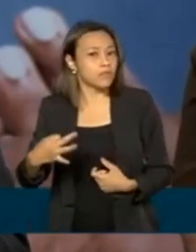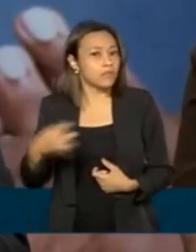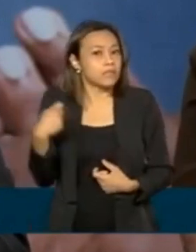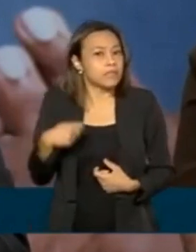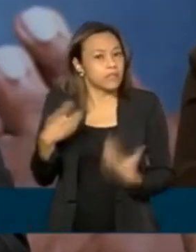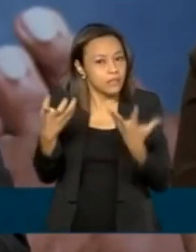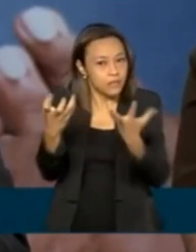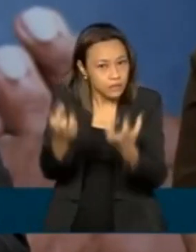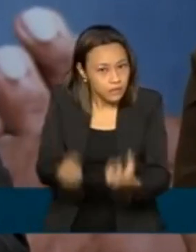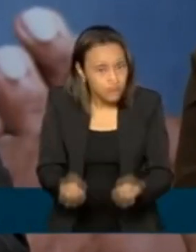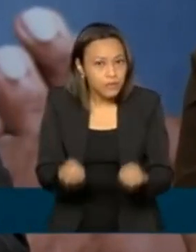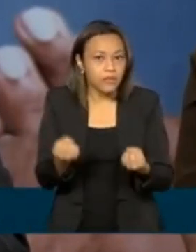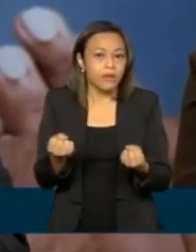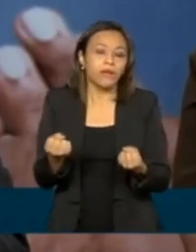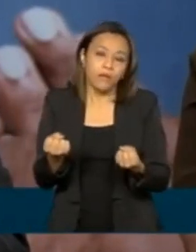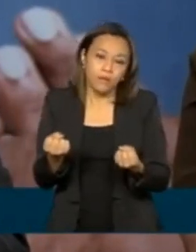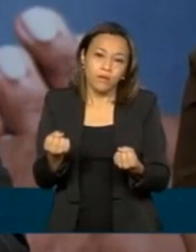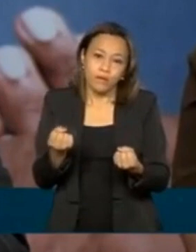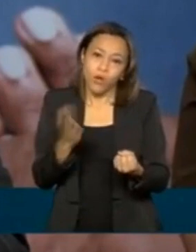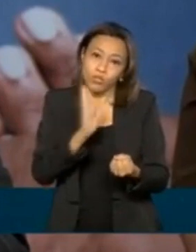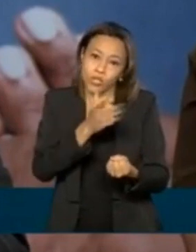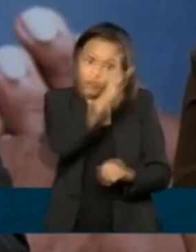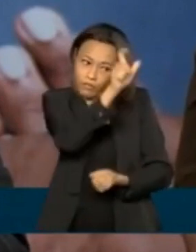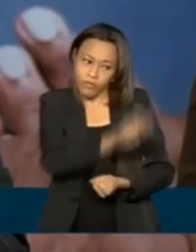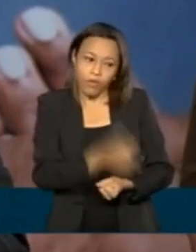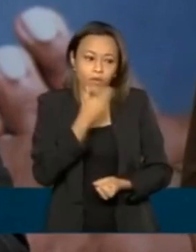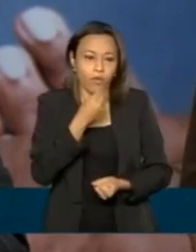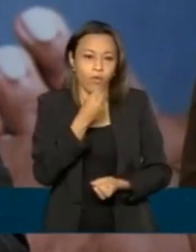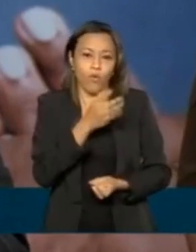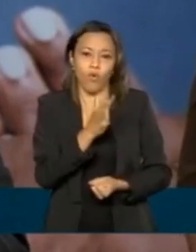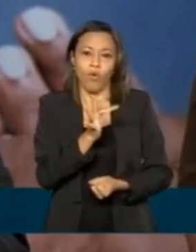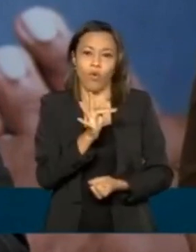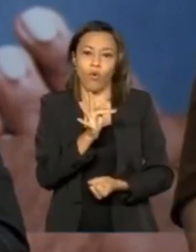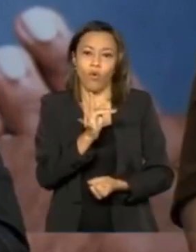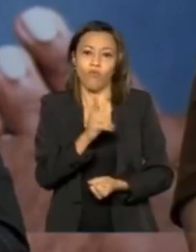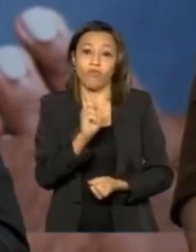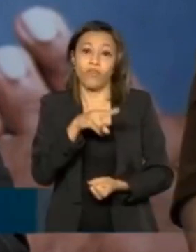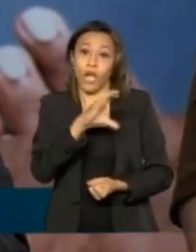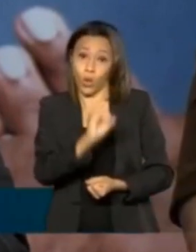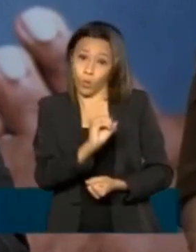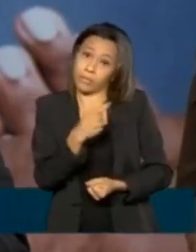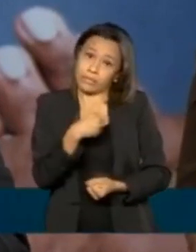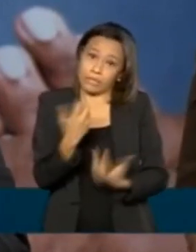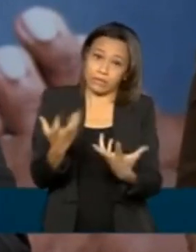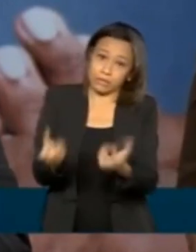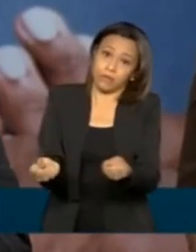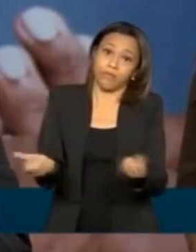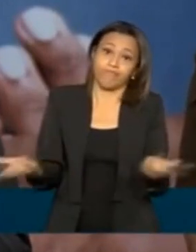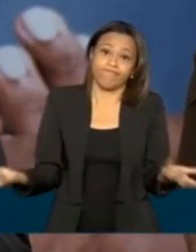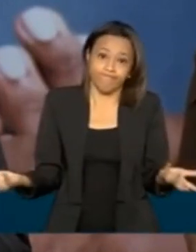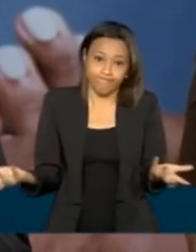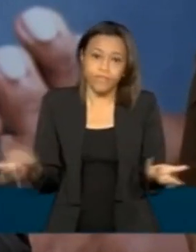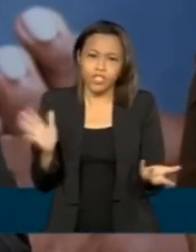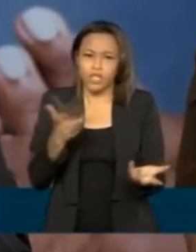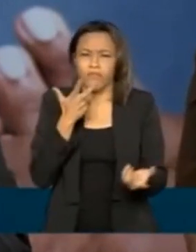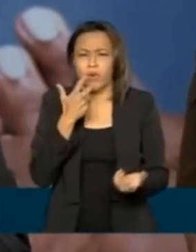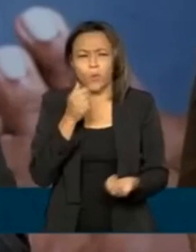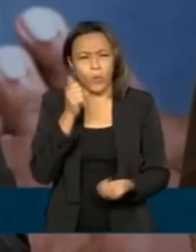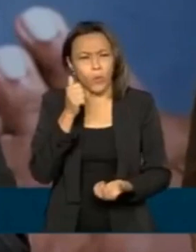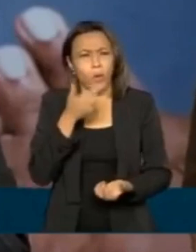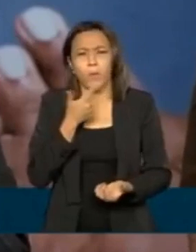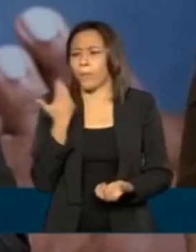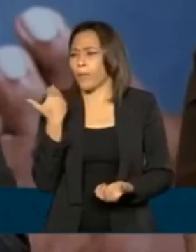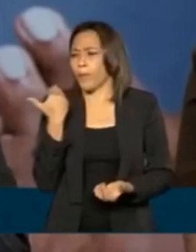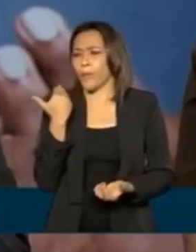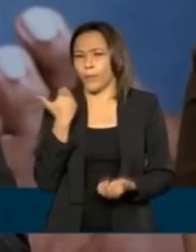precisa ser aceito não é como colocou falou Franco Duarte tem que aceitar com favor aquela aquele depoimento que a gente